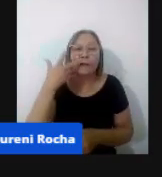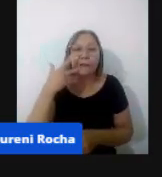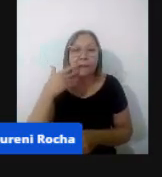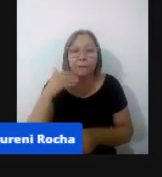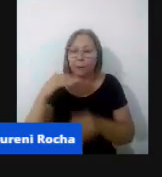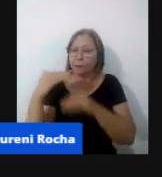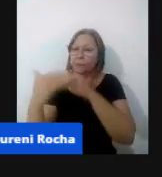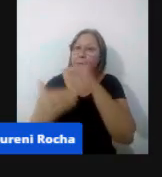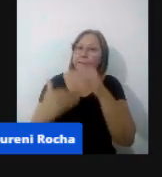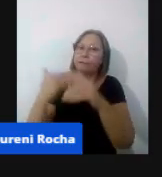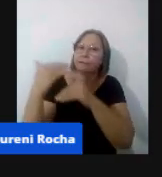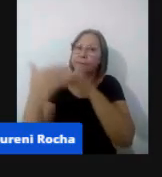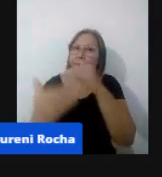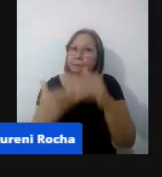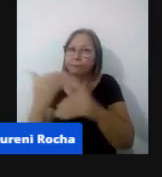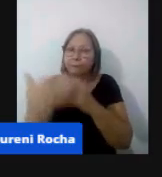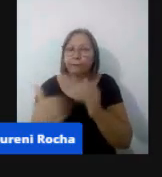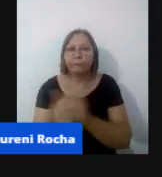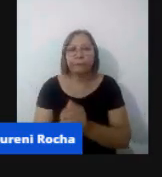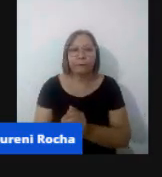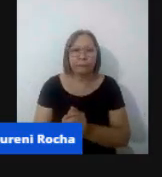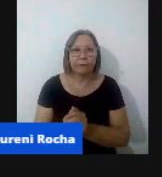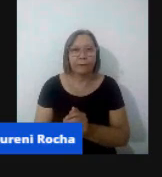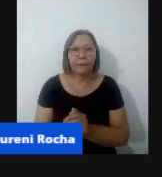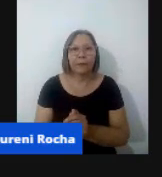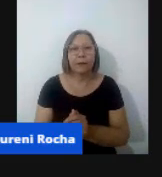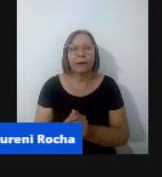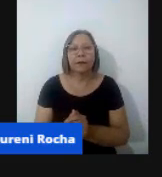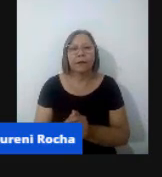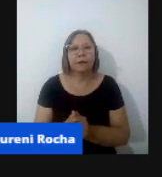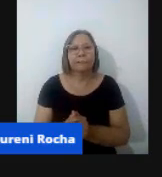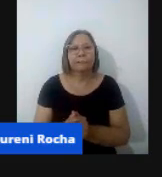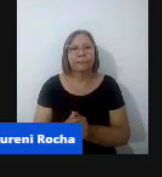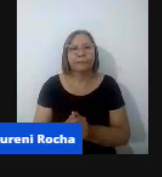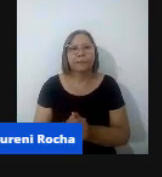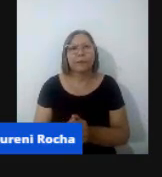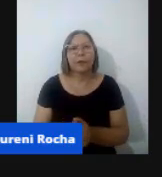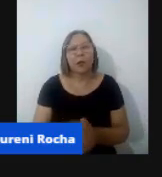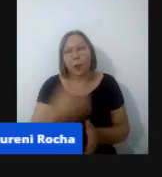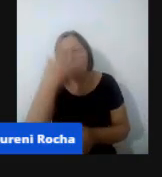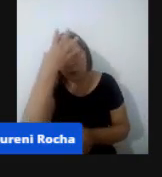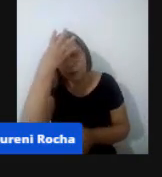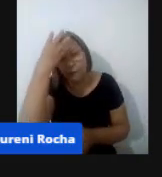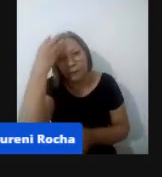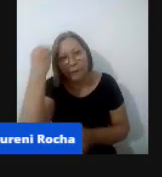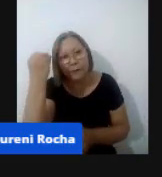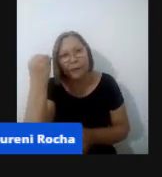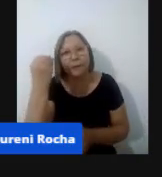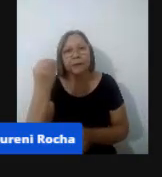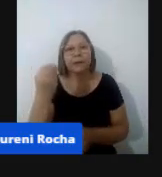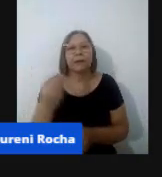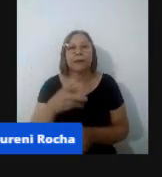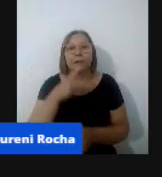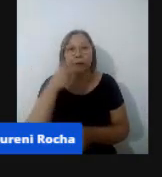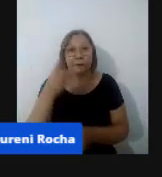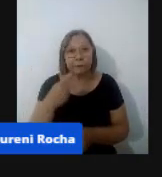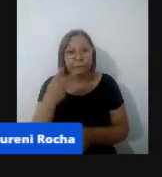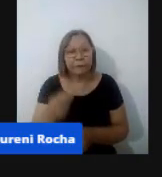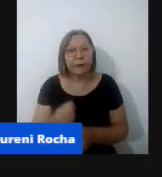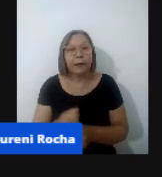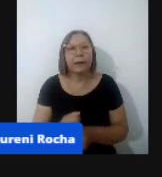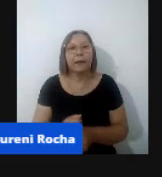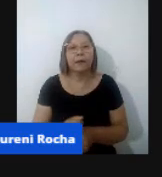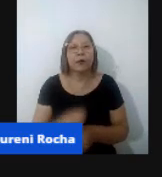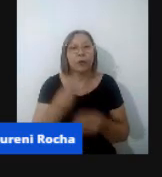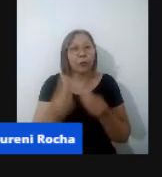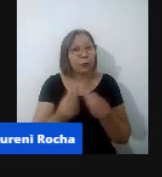criança. A gente não pode deixar de esquecer e sempre de ressaltar, assim como o Thiago falou para a gente,